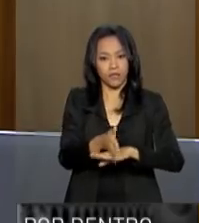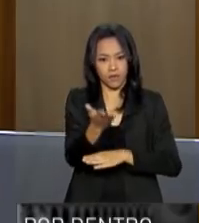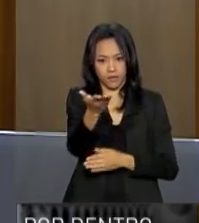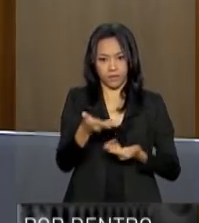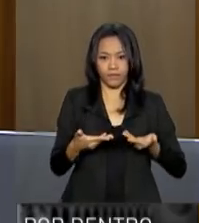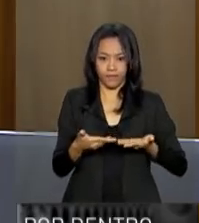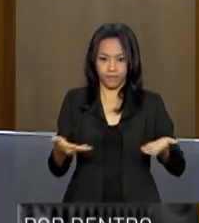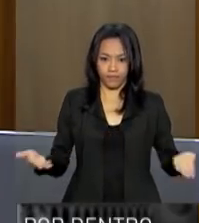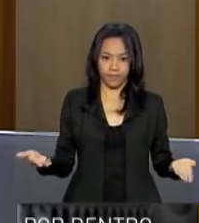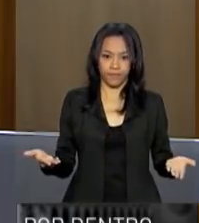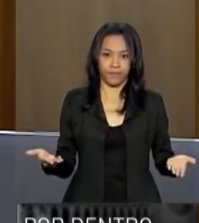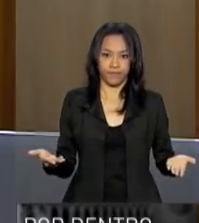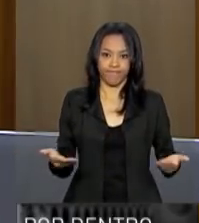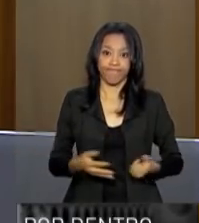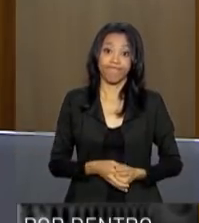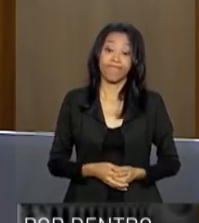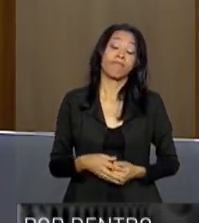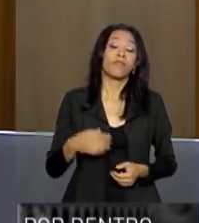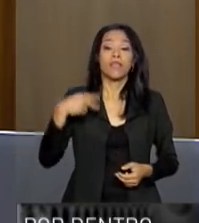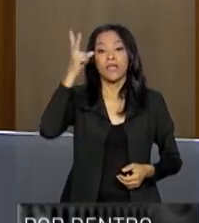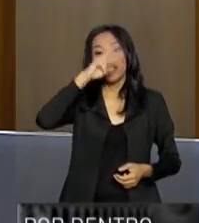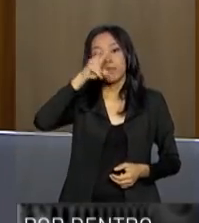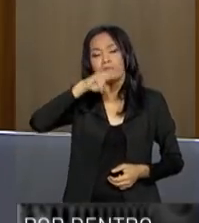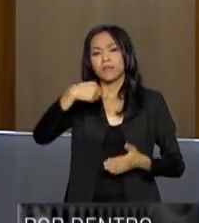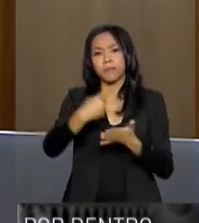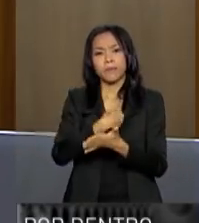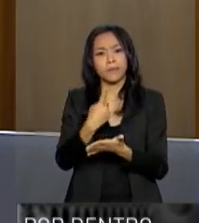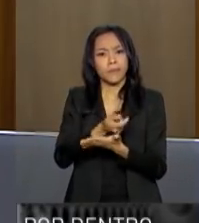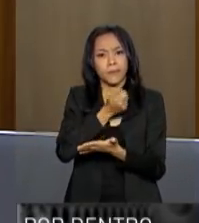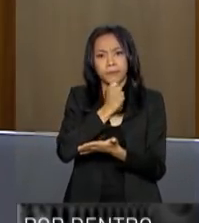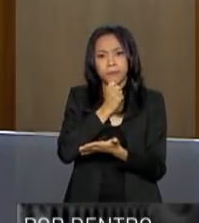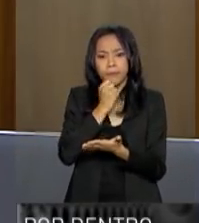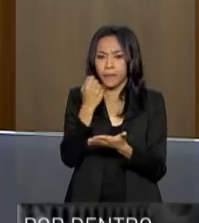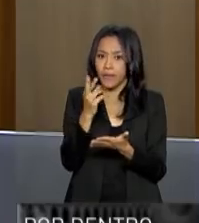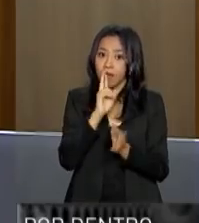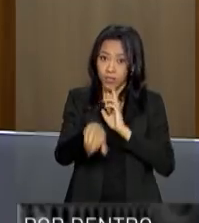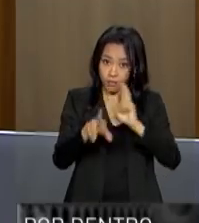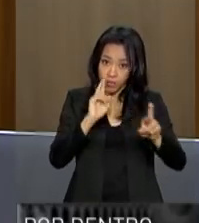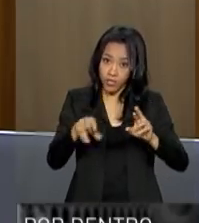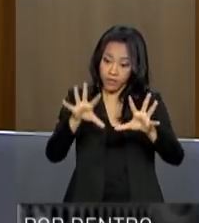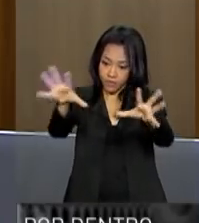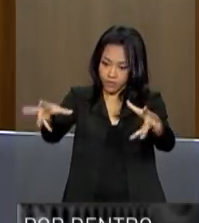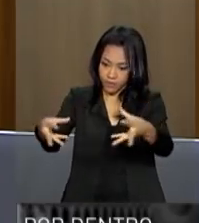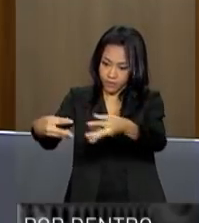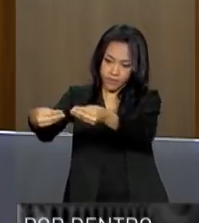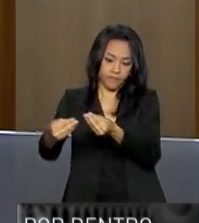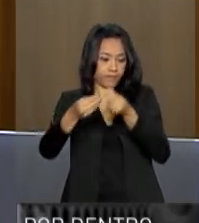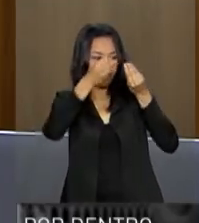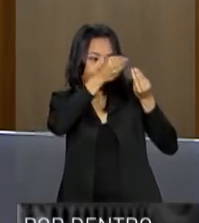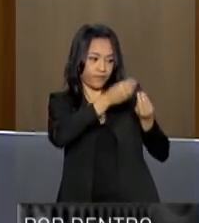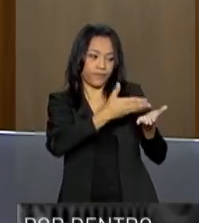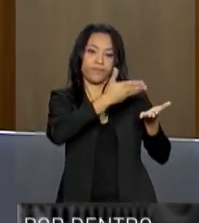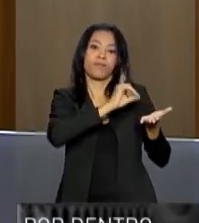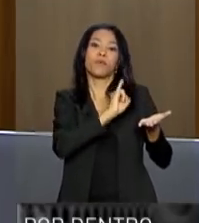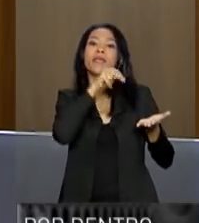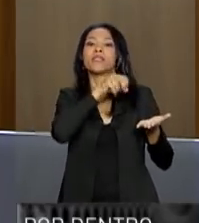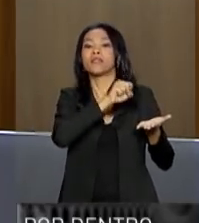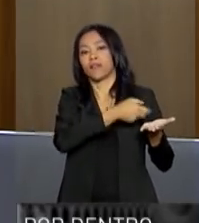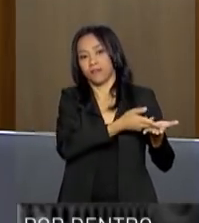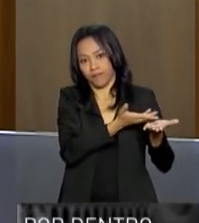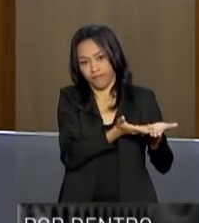rádio ponto com.br lembrando que as perguntas que não puderam ser respondidas vão ser encaminhadas para a assessoria de comunicação do inss